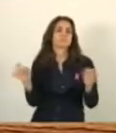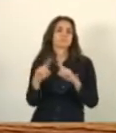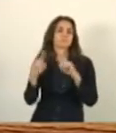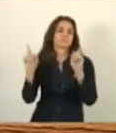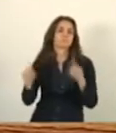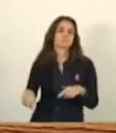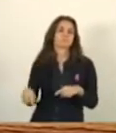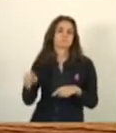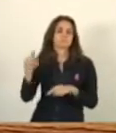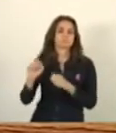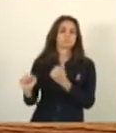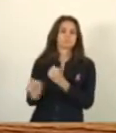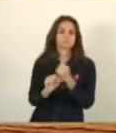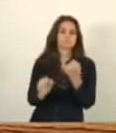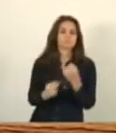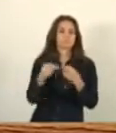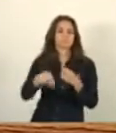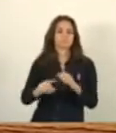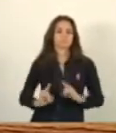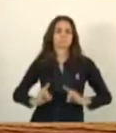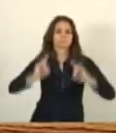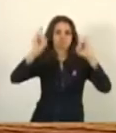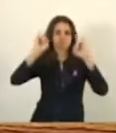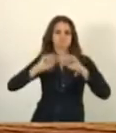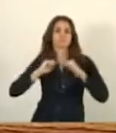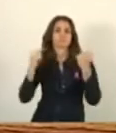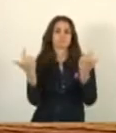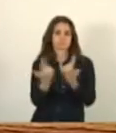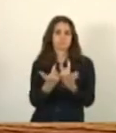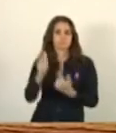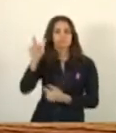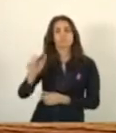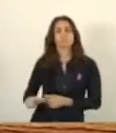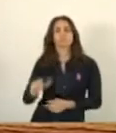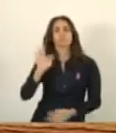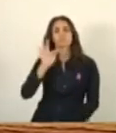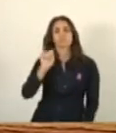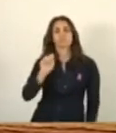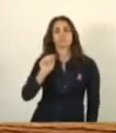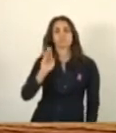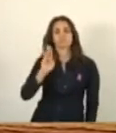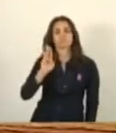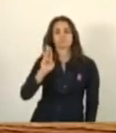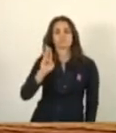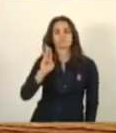do setor de manutenção do prédio da Assembleia Legislativa. Refiro-me ao servidor Fabrício